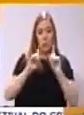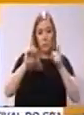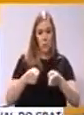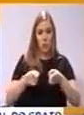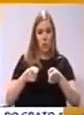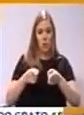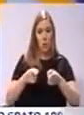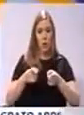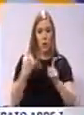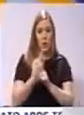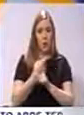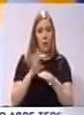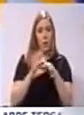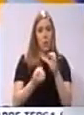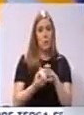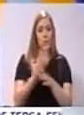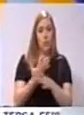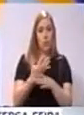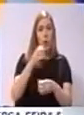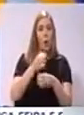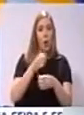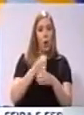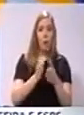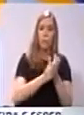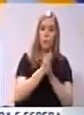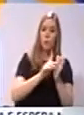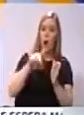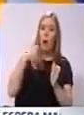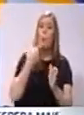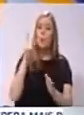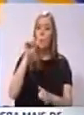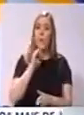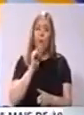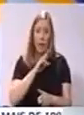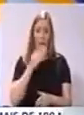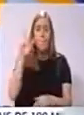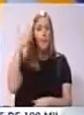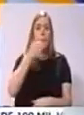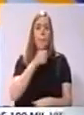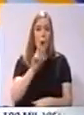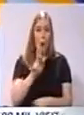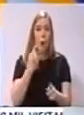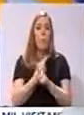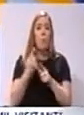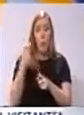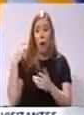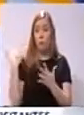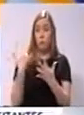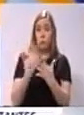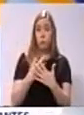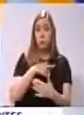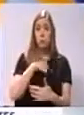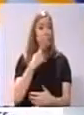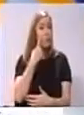ver com a criação de copos reutilizáveis na parte dos bares, sobretudo, porque nos últimos anos notamos que